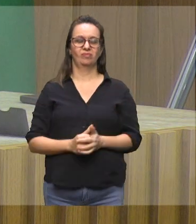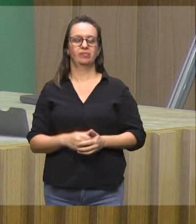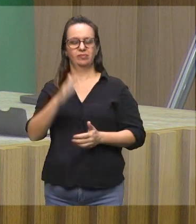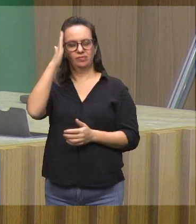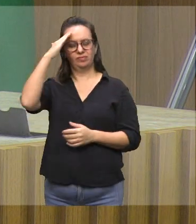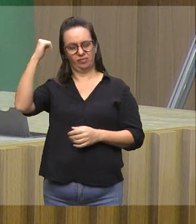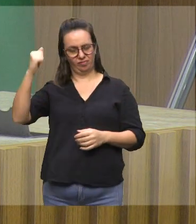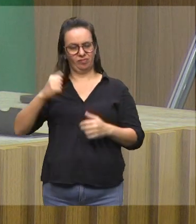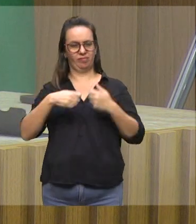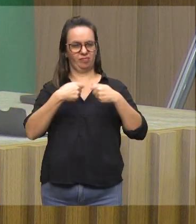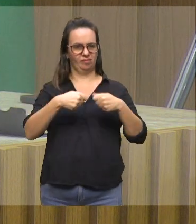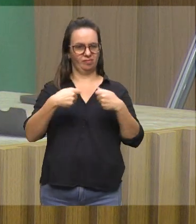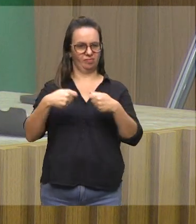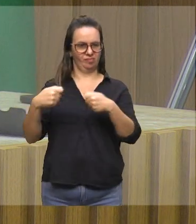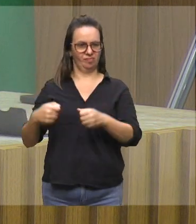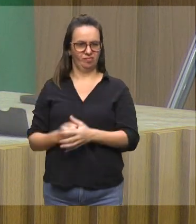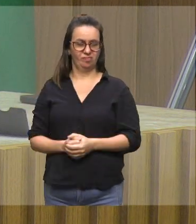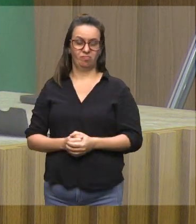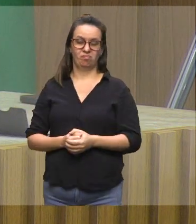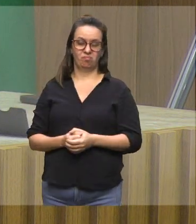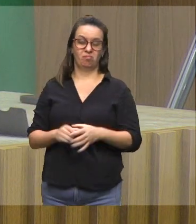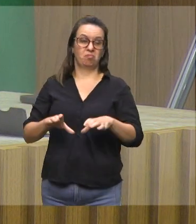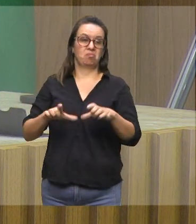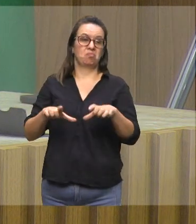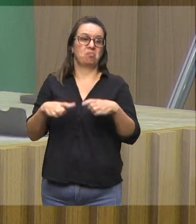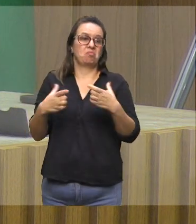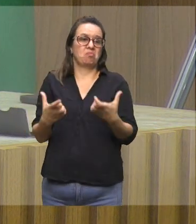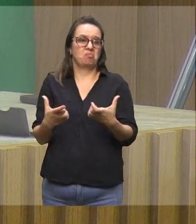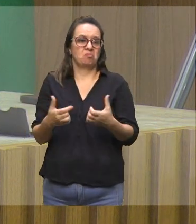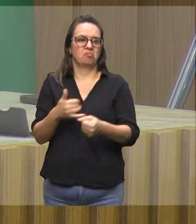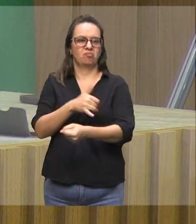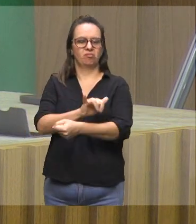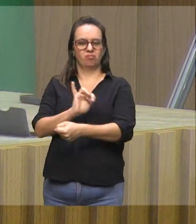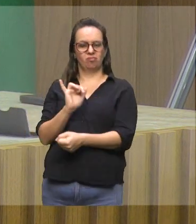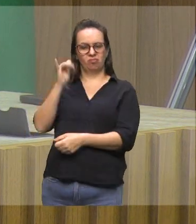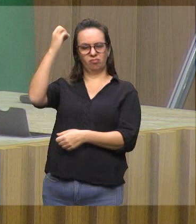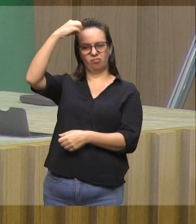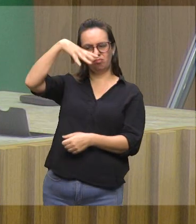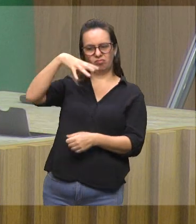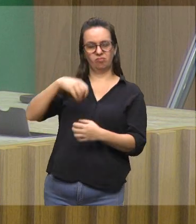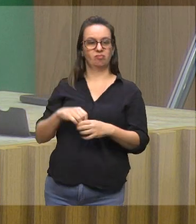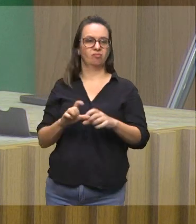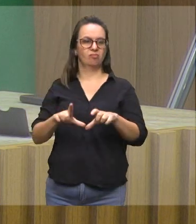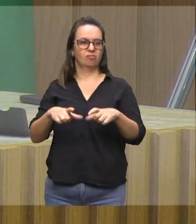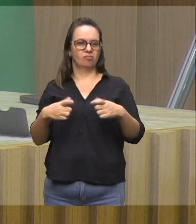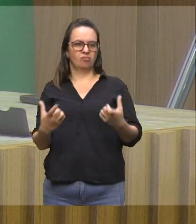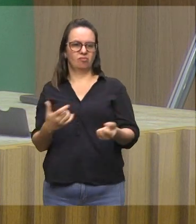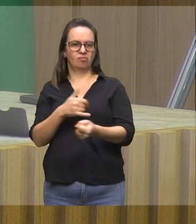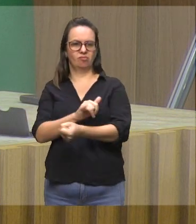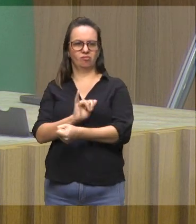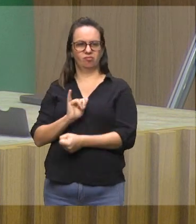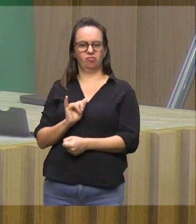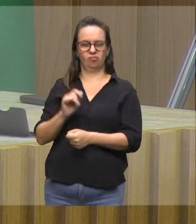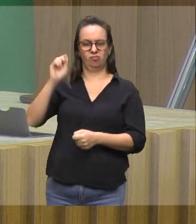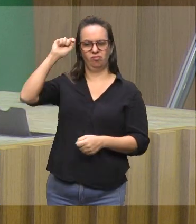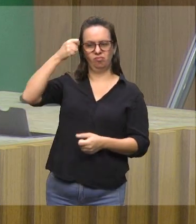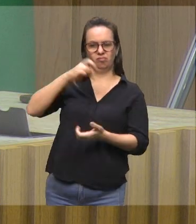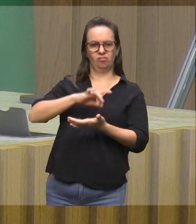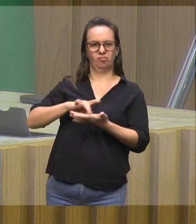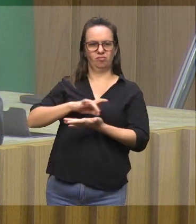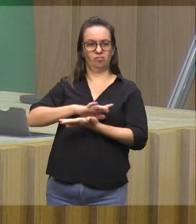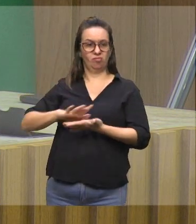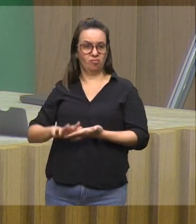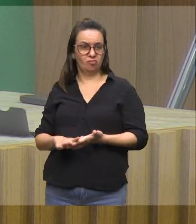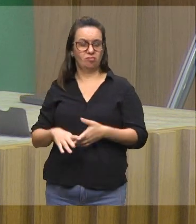a gente sabe onde o asfalto não está chegando, a gente sabe quais são as dificuldades das entidades, das associações. Então,